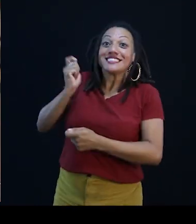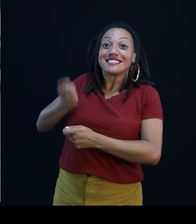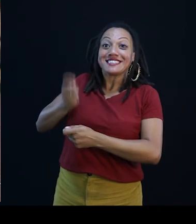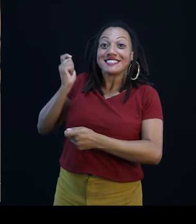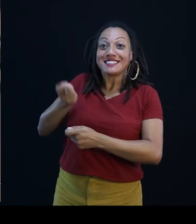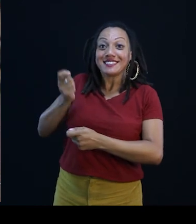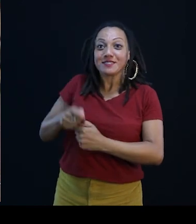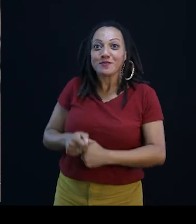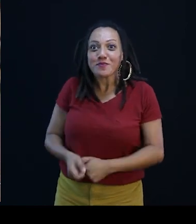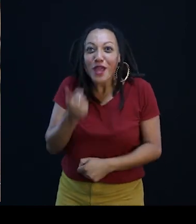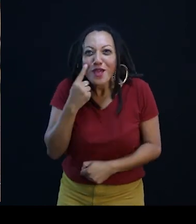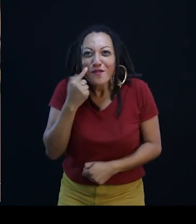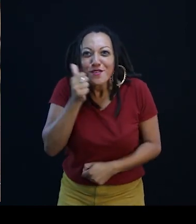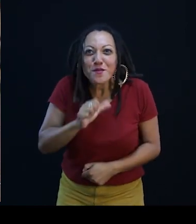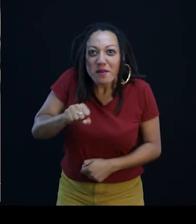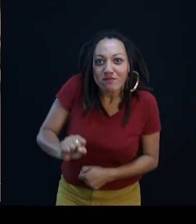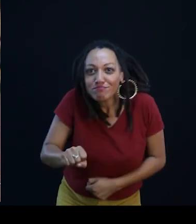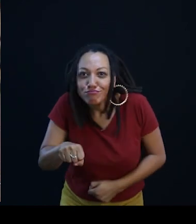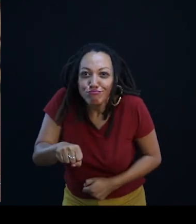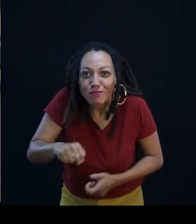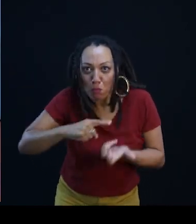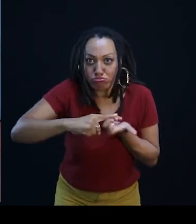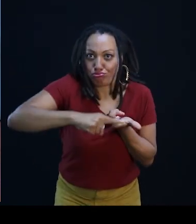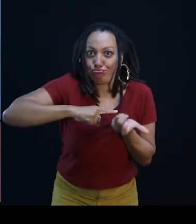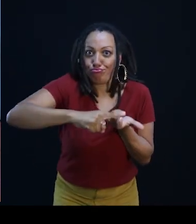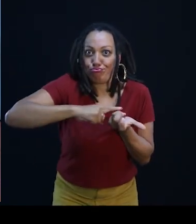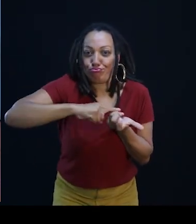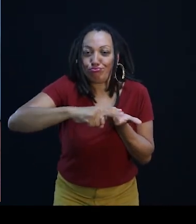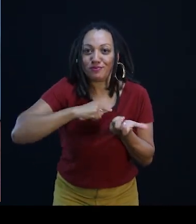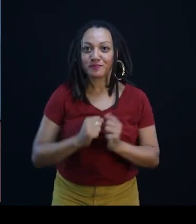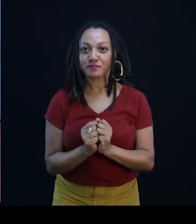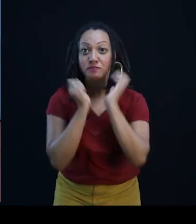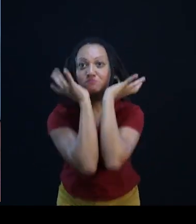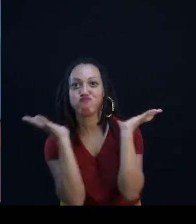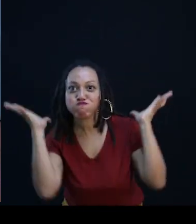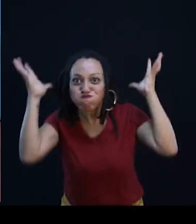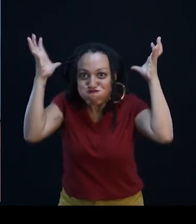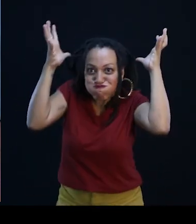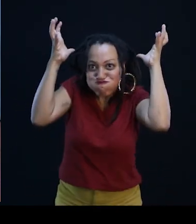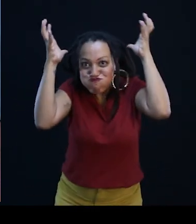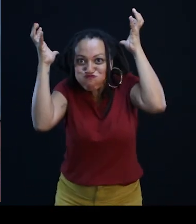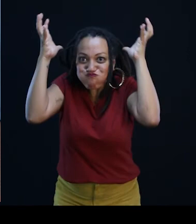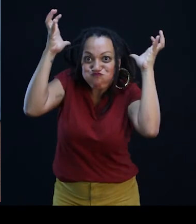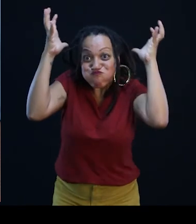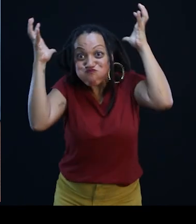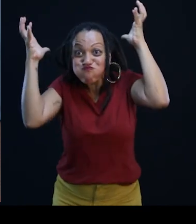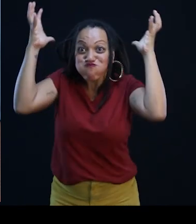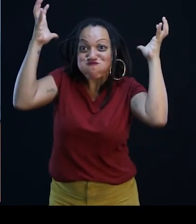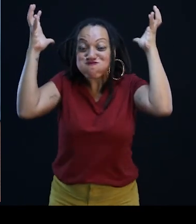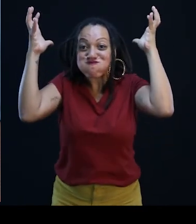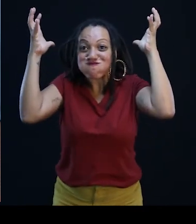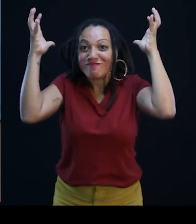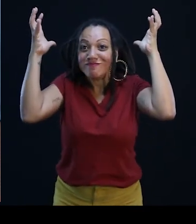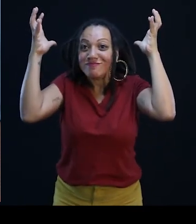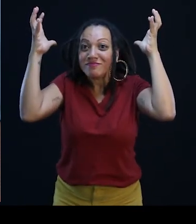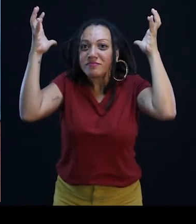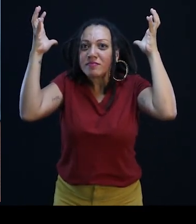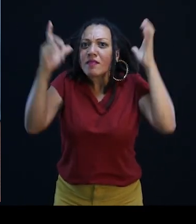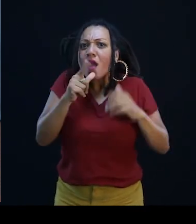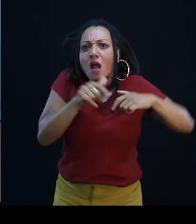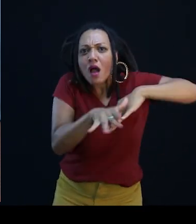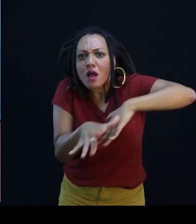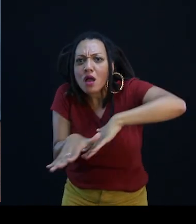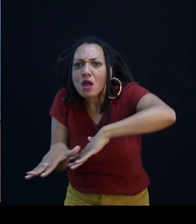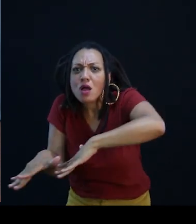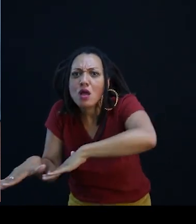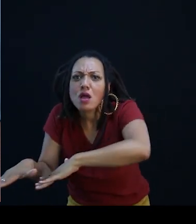ali. Eu vi uma velhinha assim, com a trouxa desse tamanho